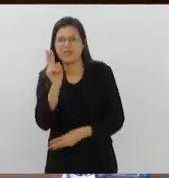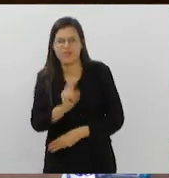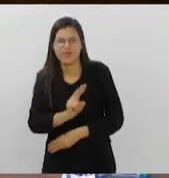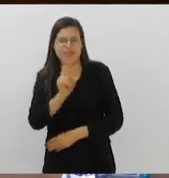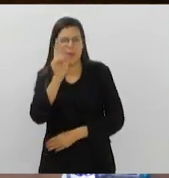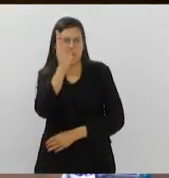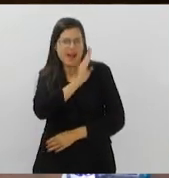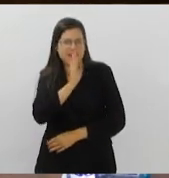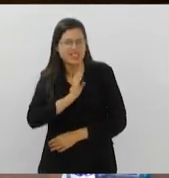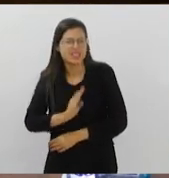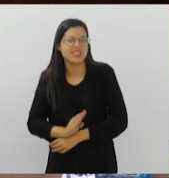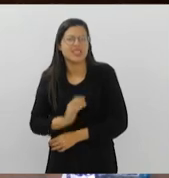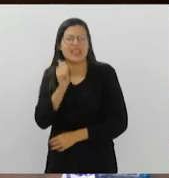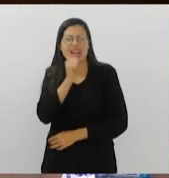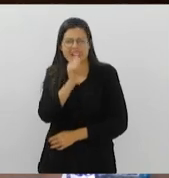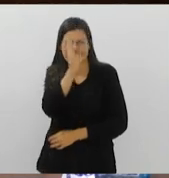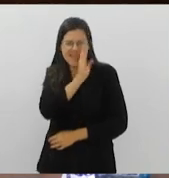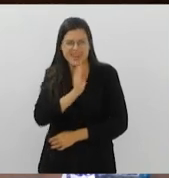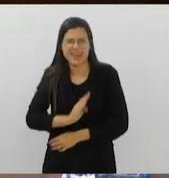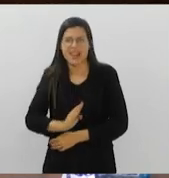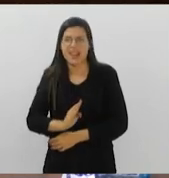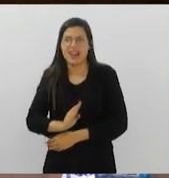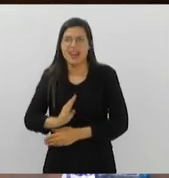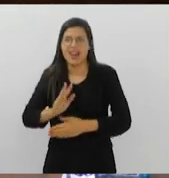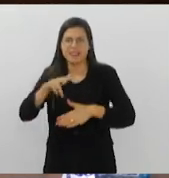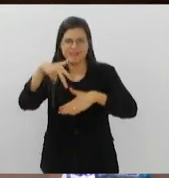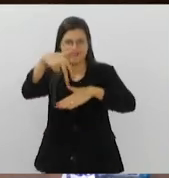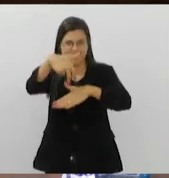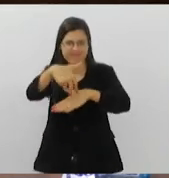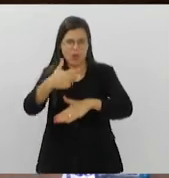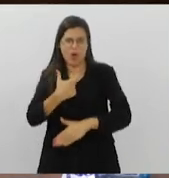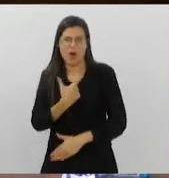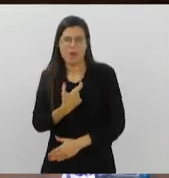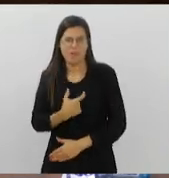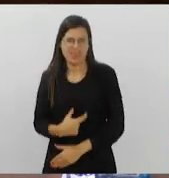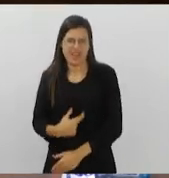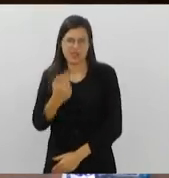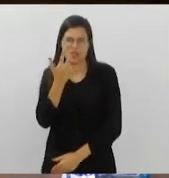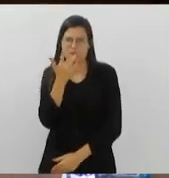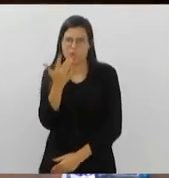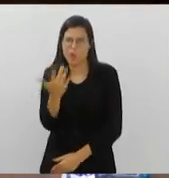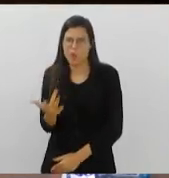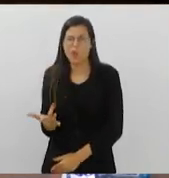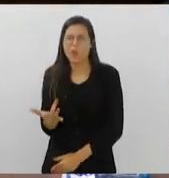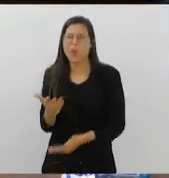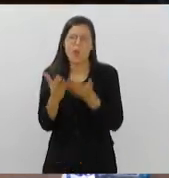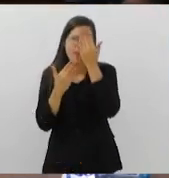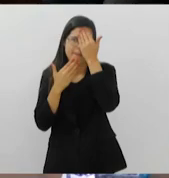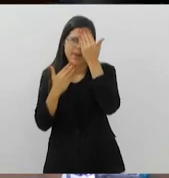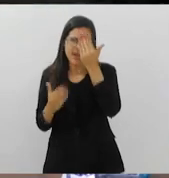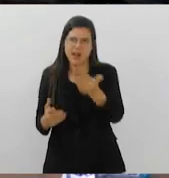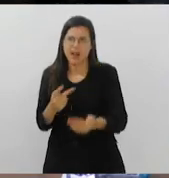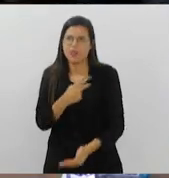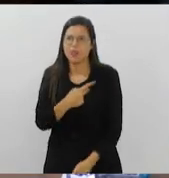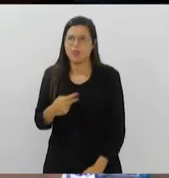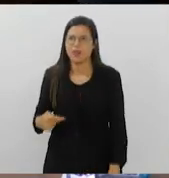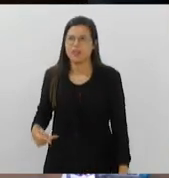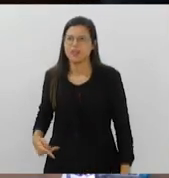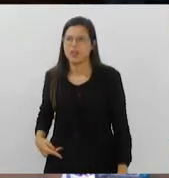brasileira no ponto mais alto do pódio. Muito obrigado à senhora, ao